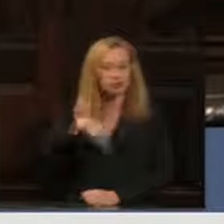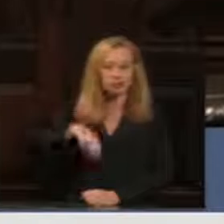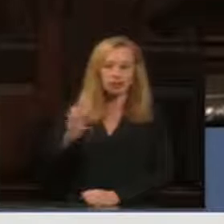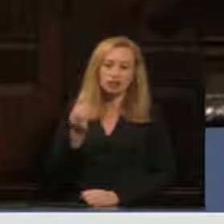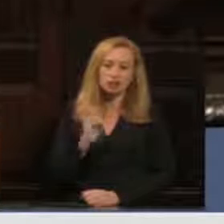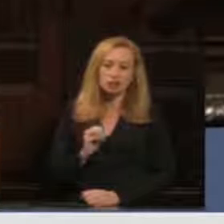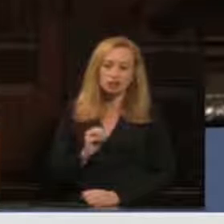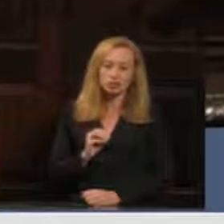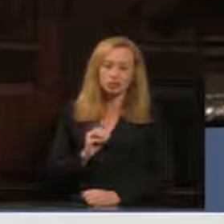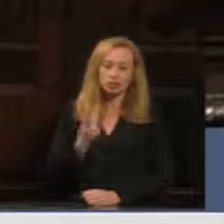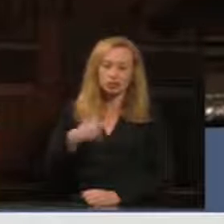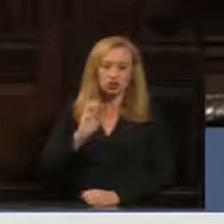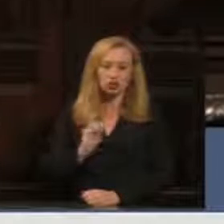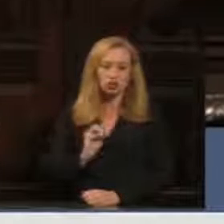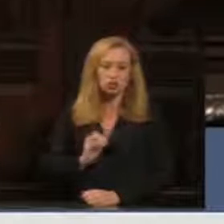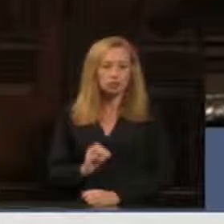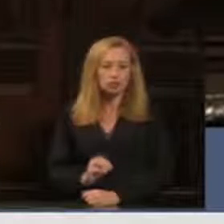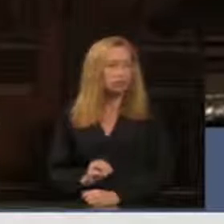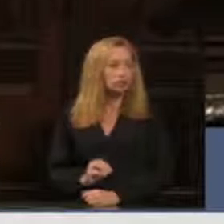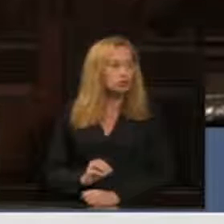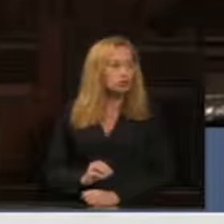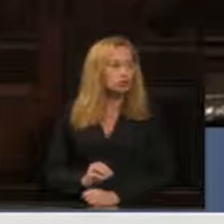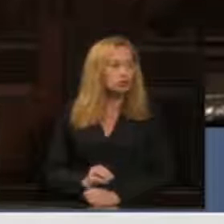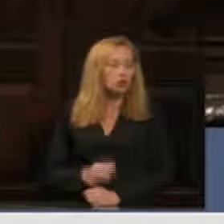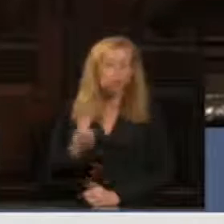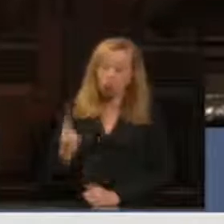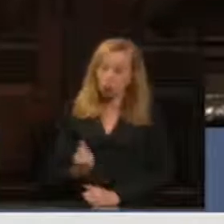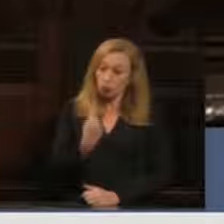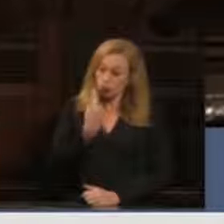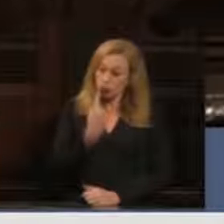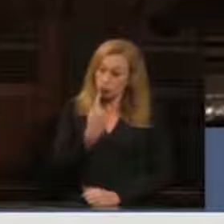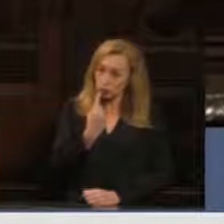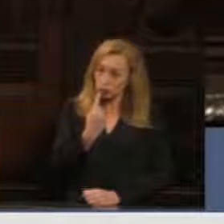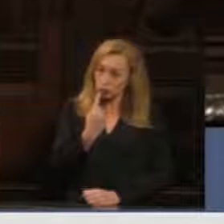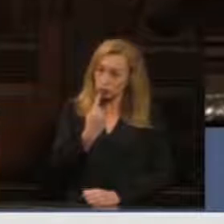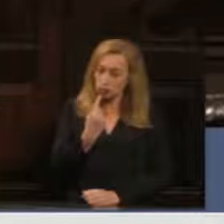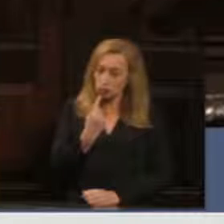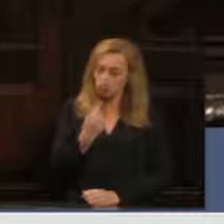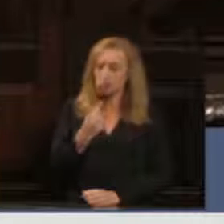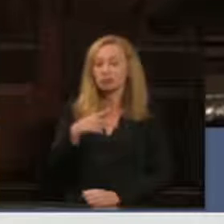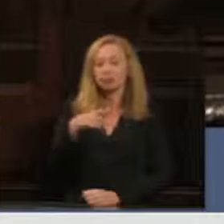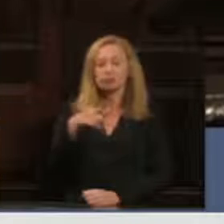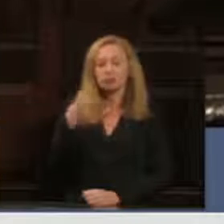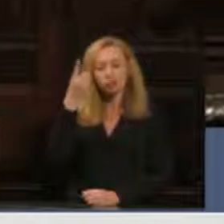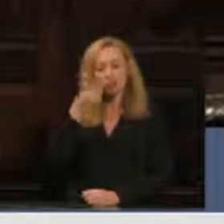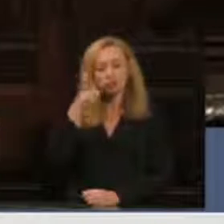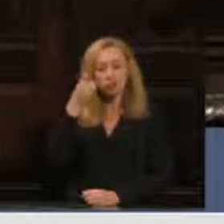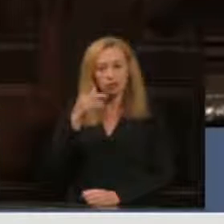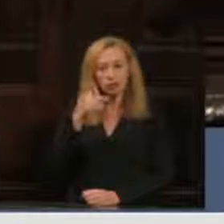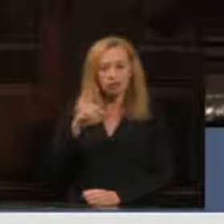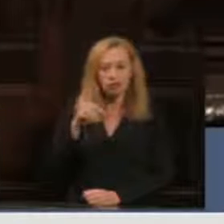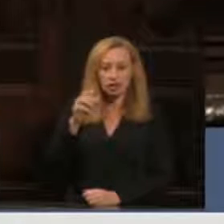Márcio Pacheco, o único parlamentar do PSC nessa casa,